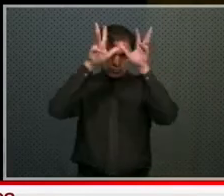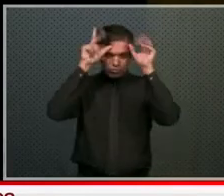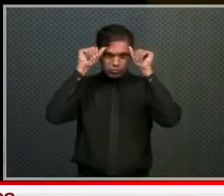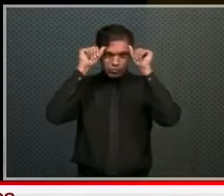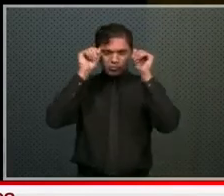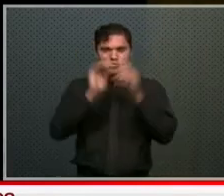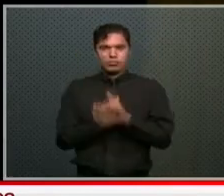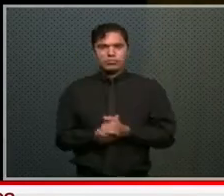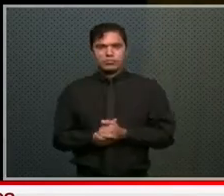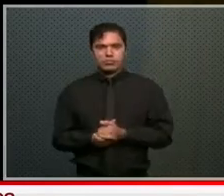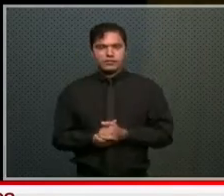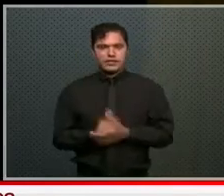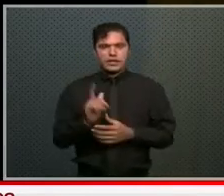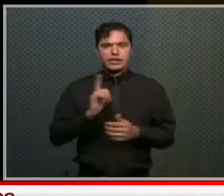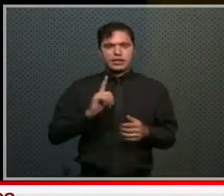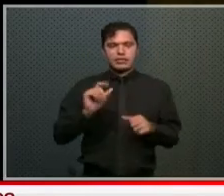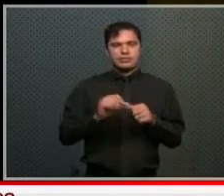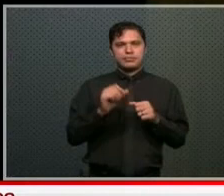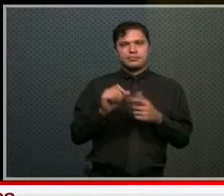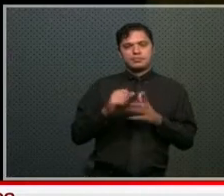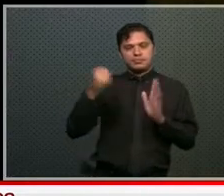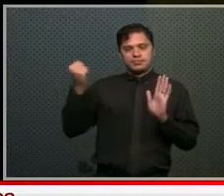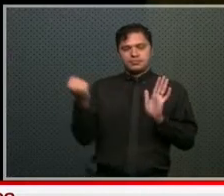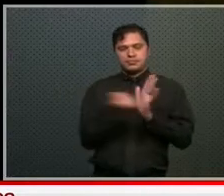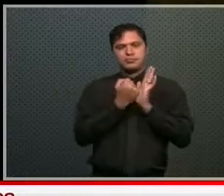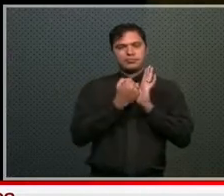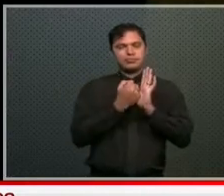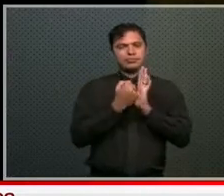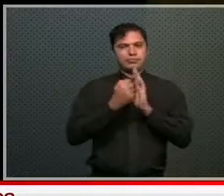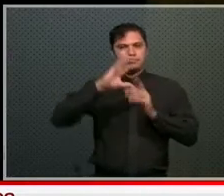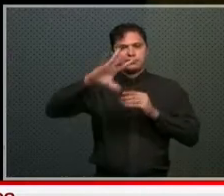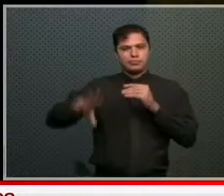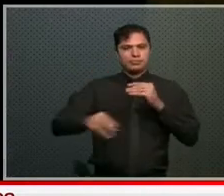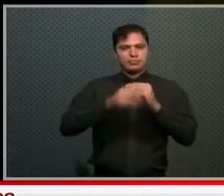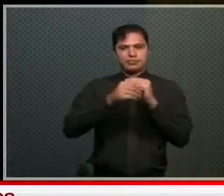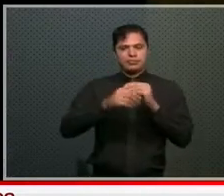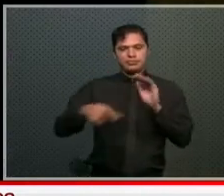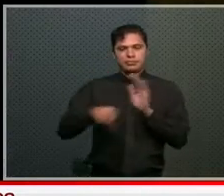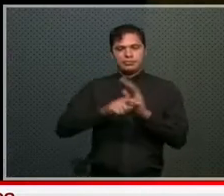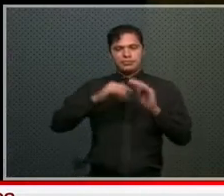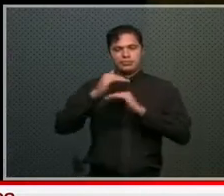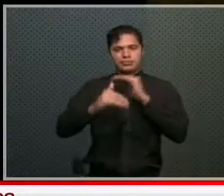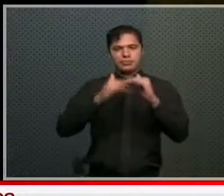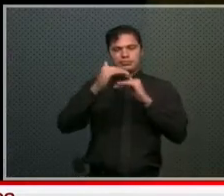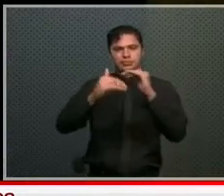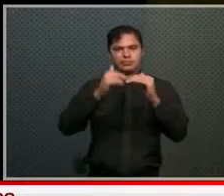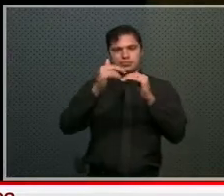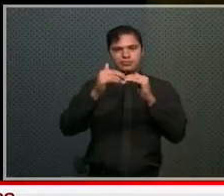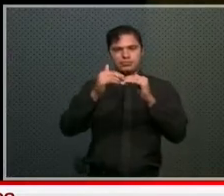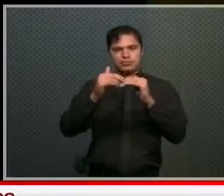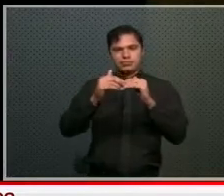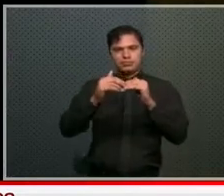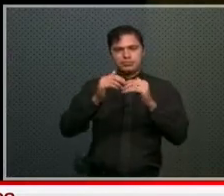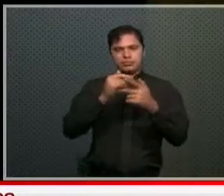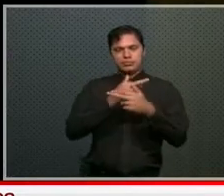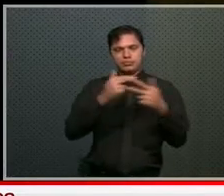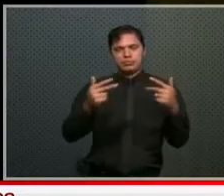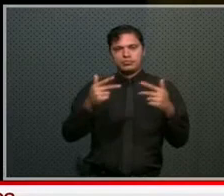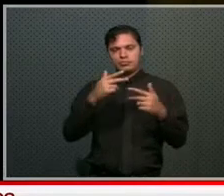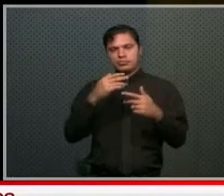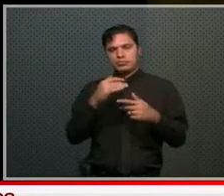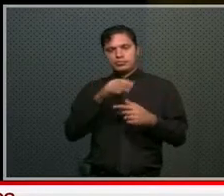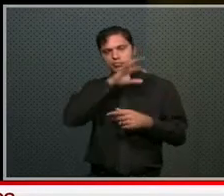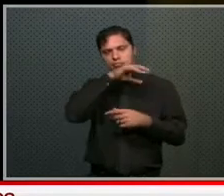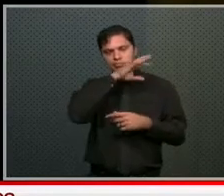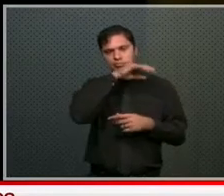orgulhosamente Eu também destaco as nossas contribuições para o processo de domesticação das espécies extrativas